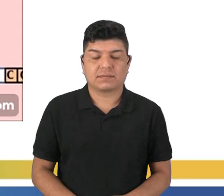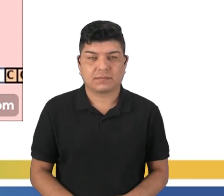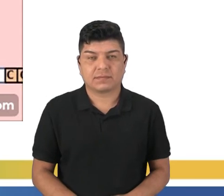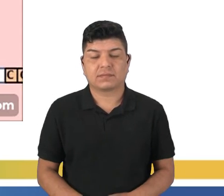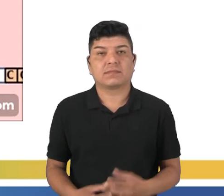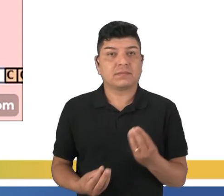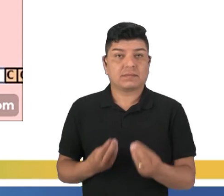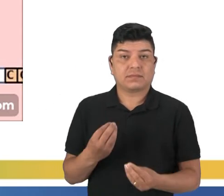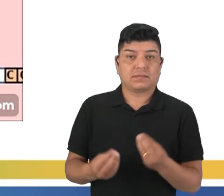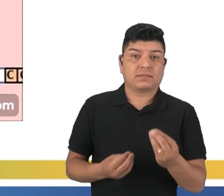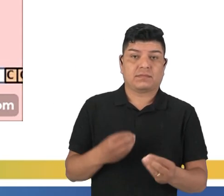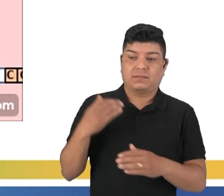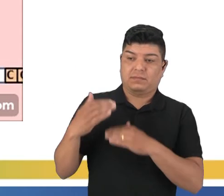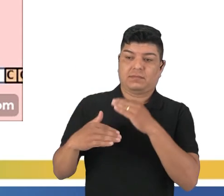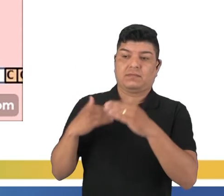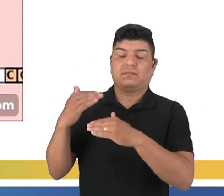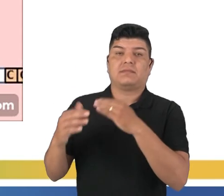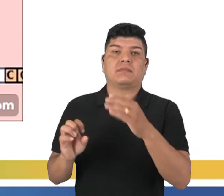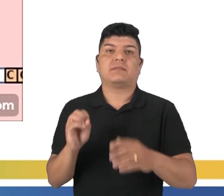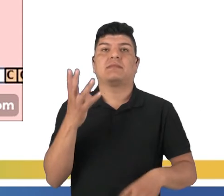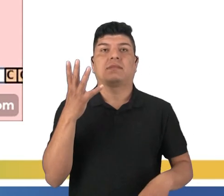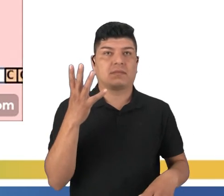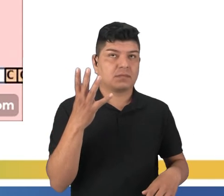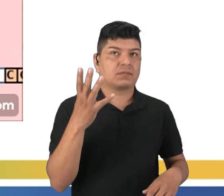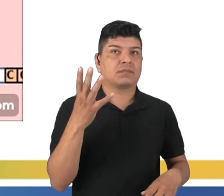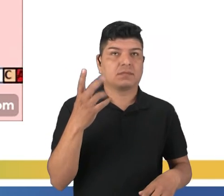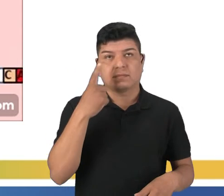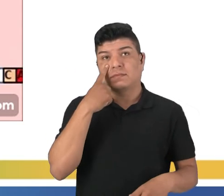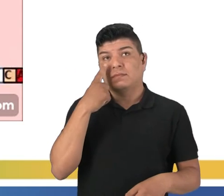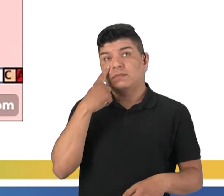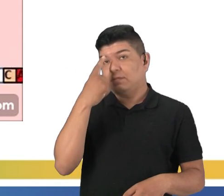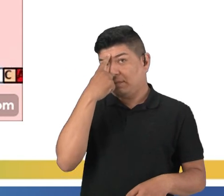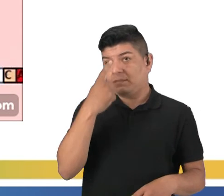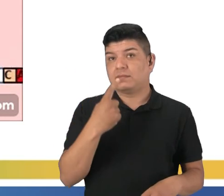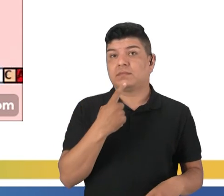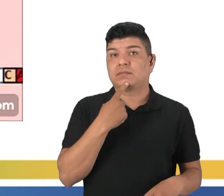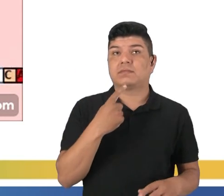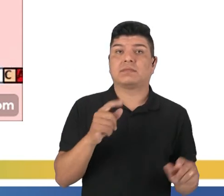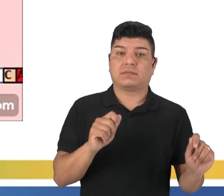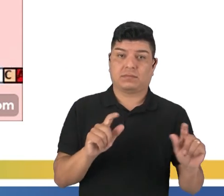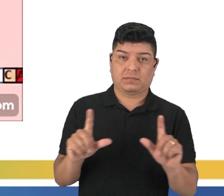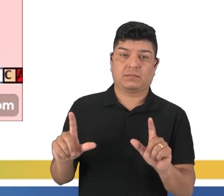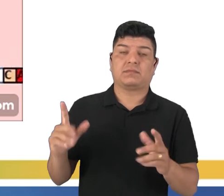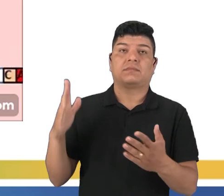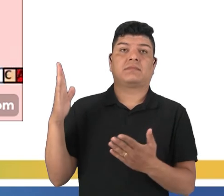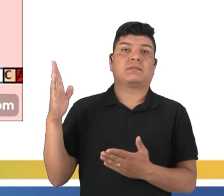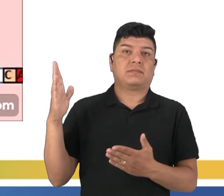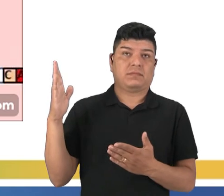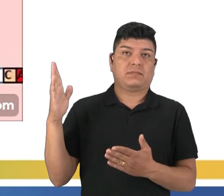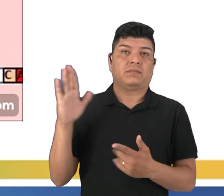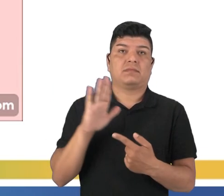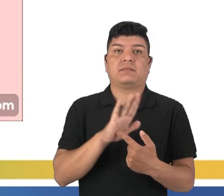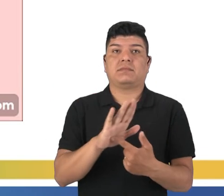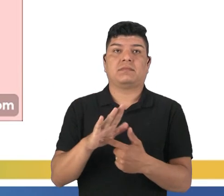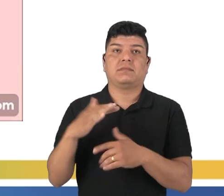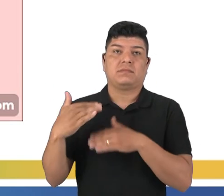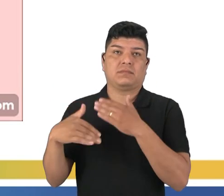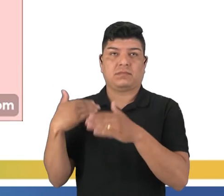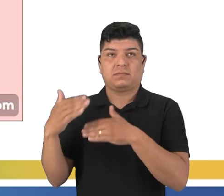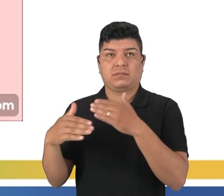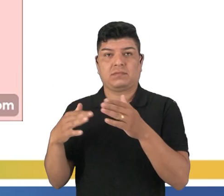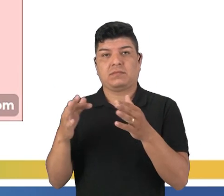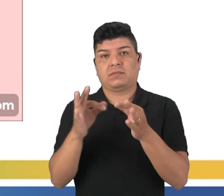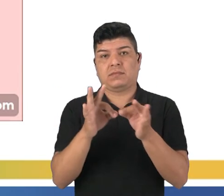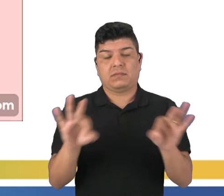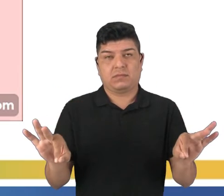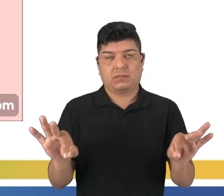lá. Como que ocorre esse processo? Como vocês podem ver nessa animação, né, aqui mostra o processo de síntese.